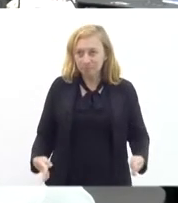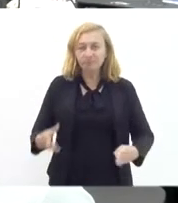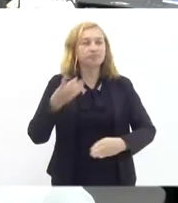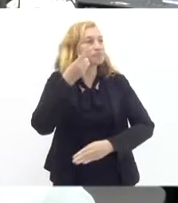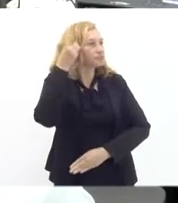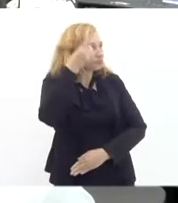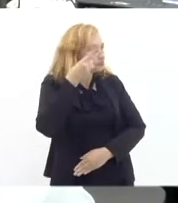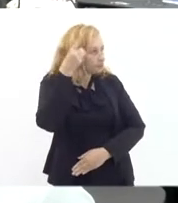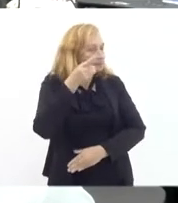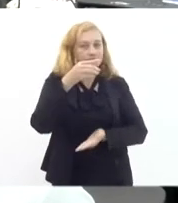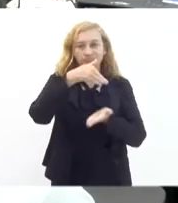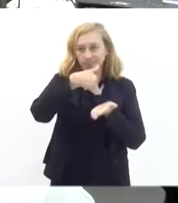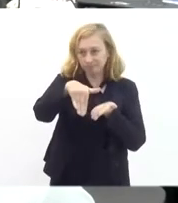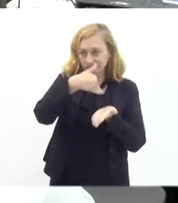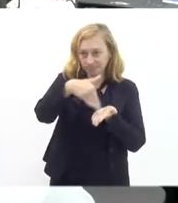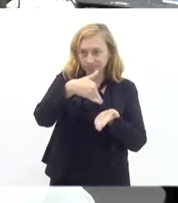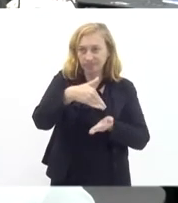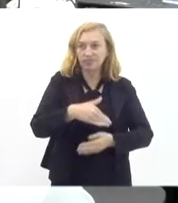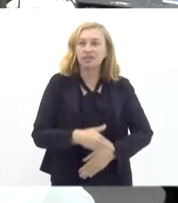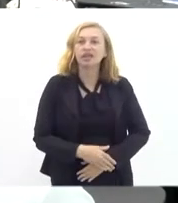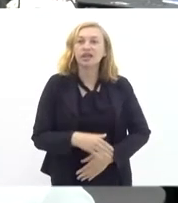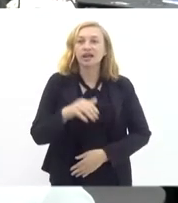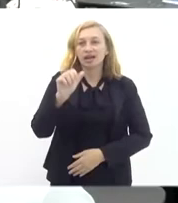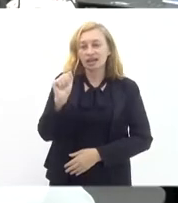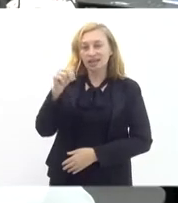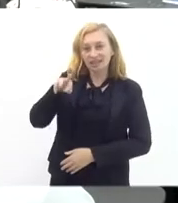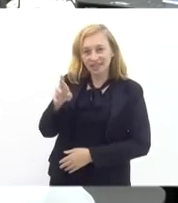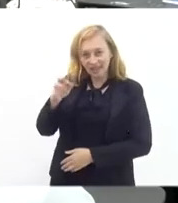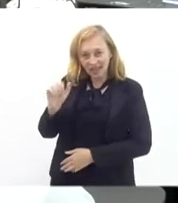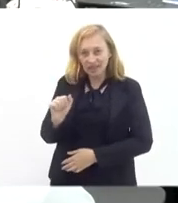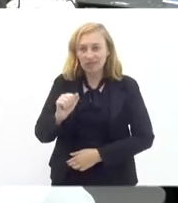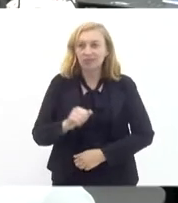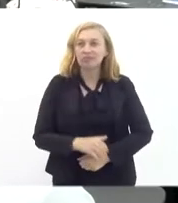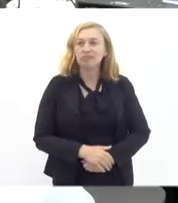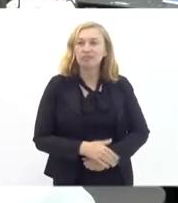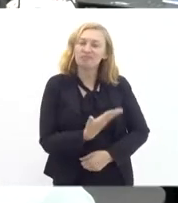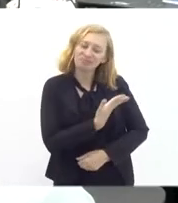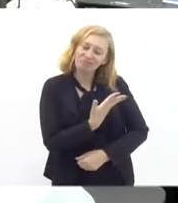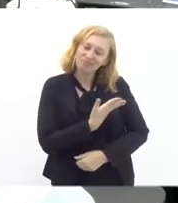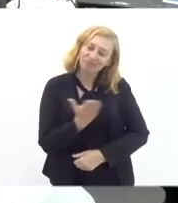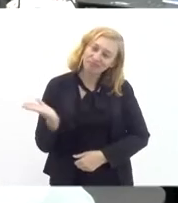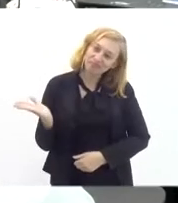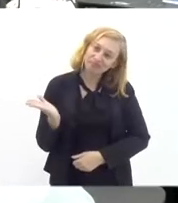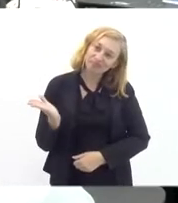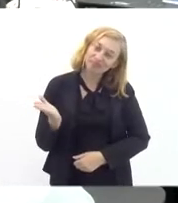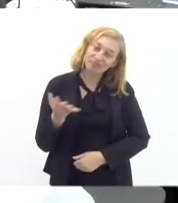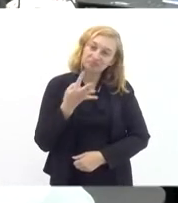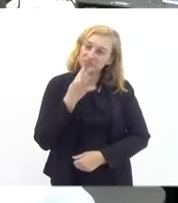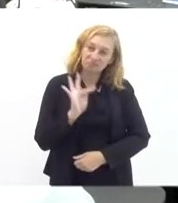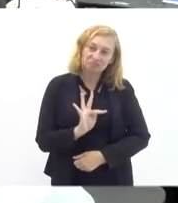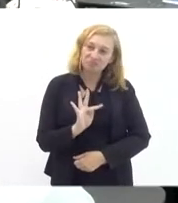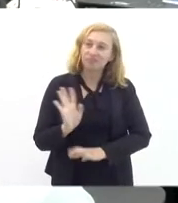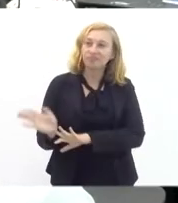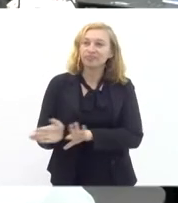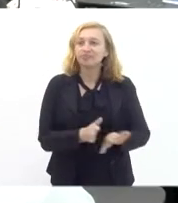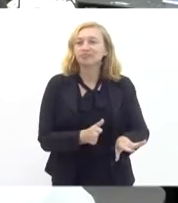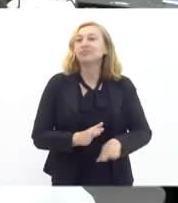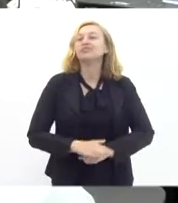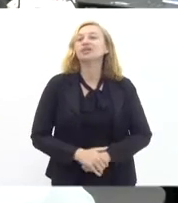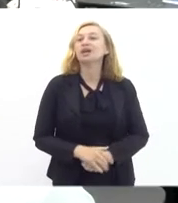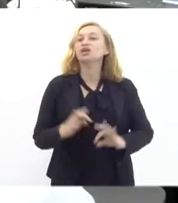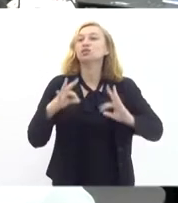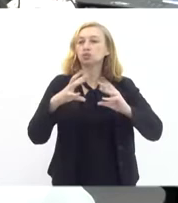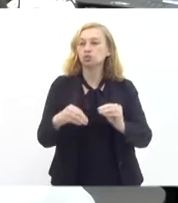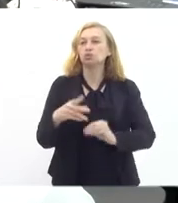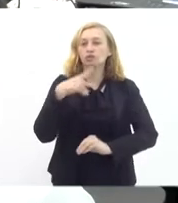deputado, secretário, querida Andréa, meu amigo aqui que eu ainda não conheço. Bom, tudo que